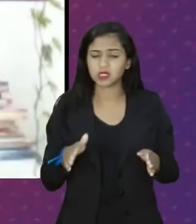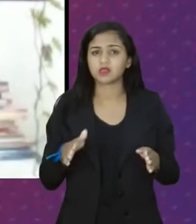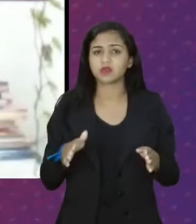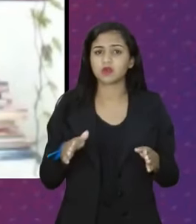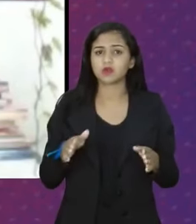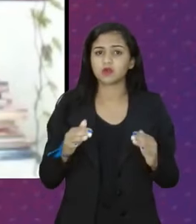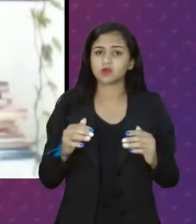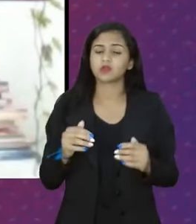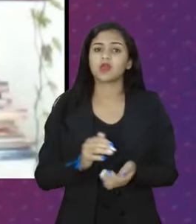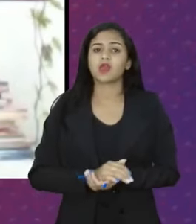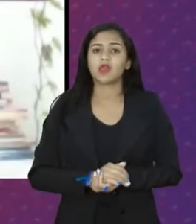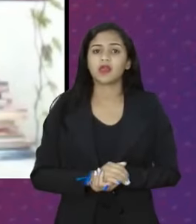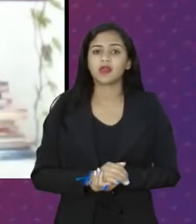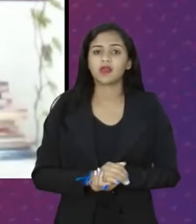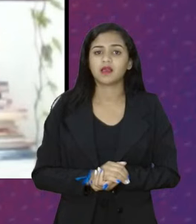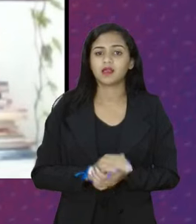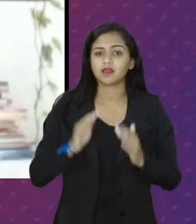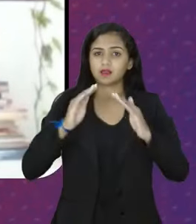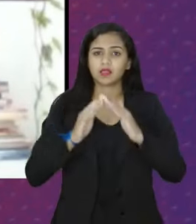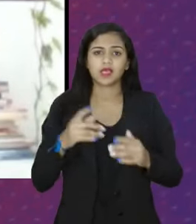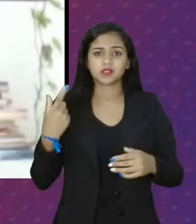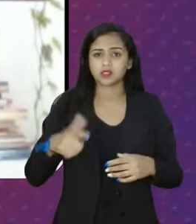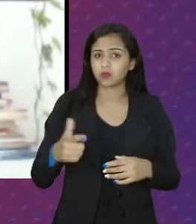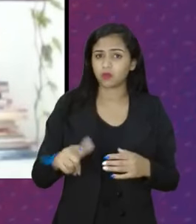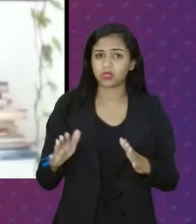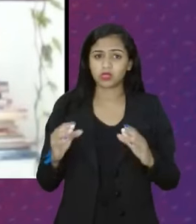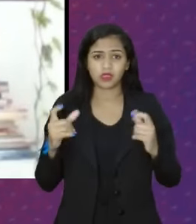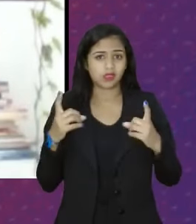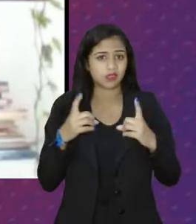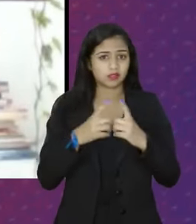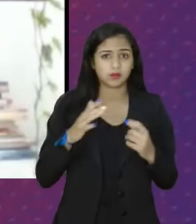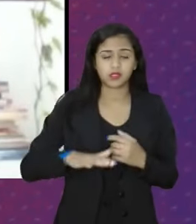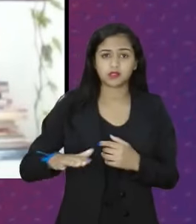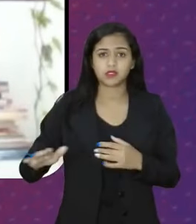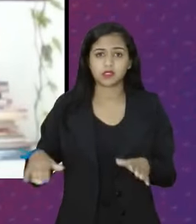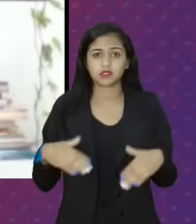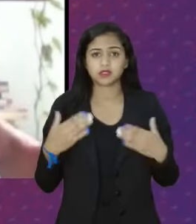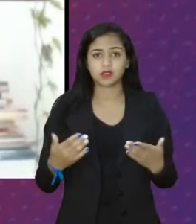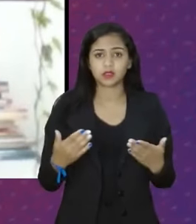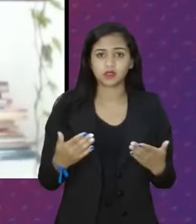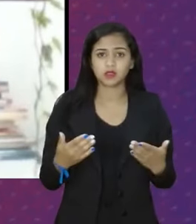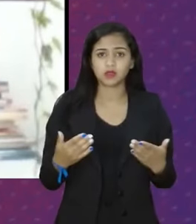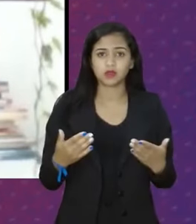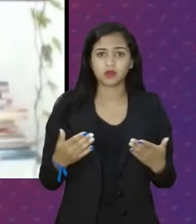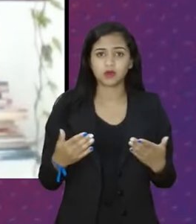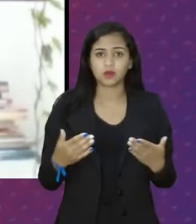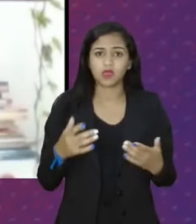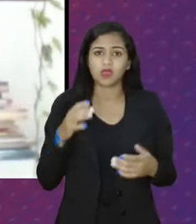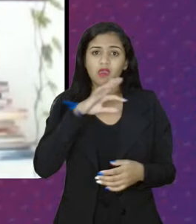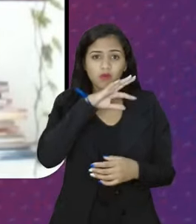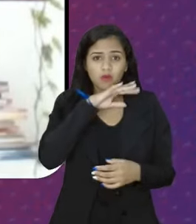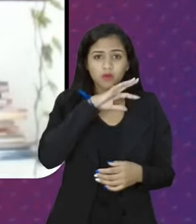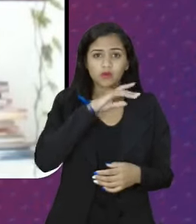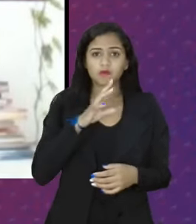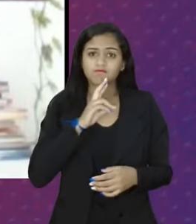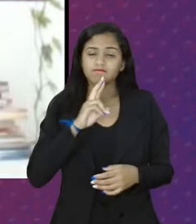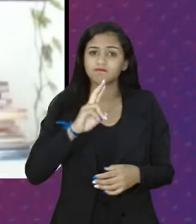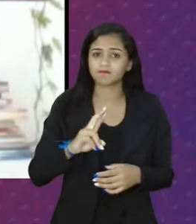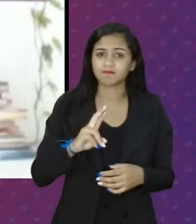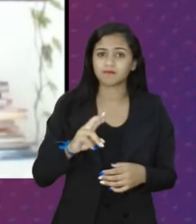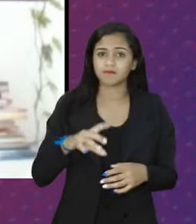as casas não têm condição de atendimento dessas crianças. Isso são situações indignas para responder